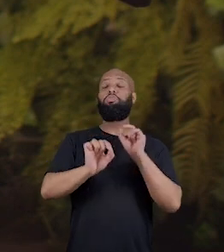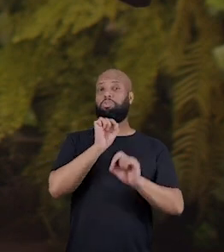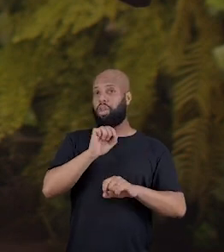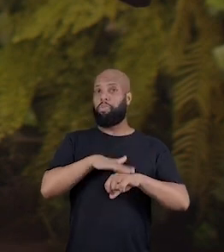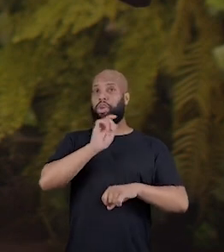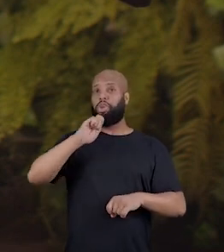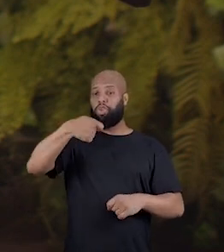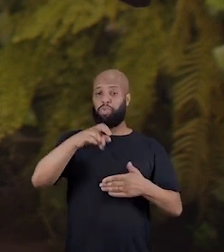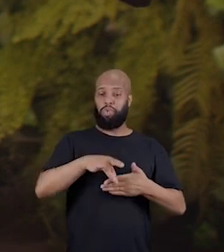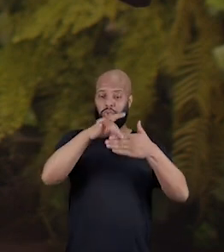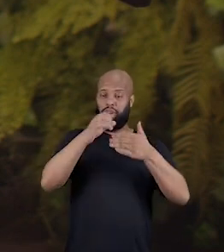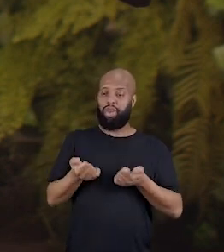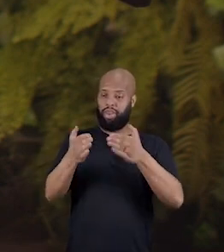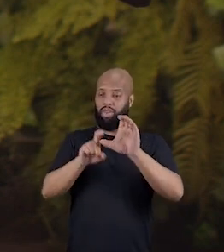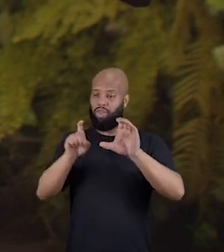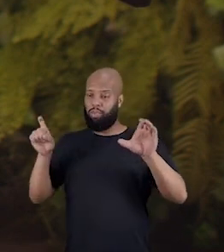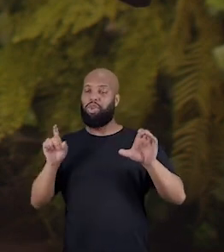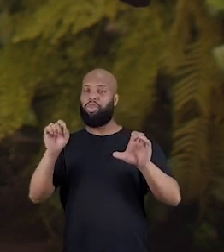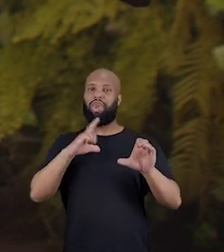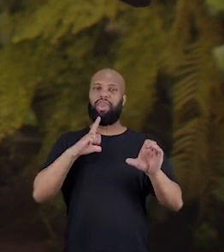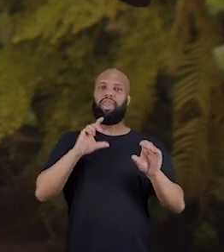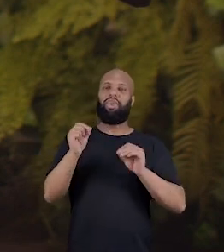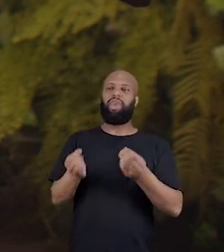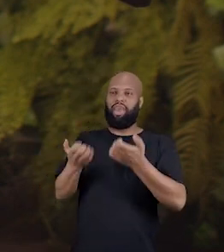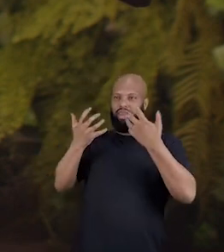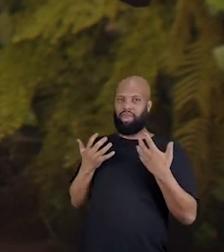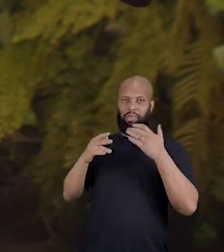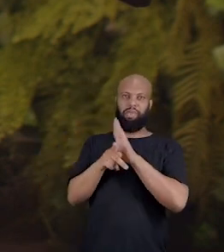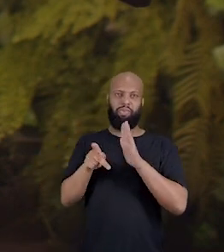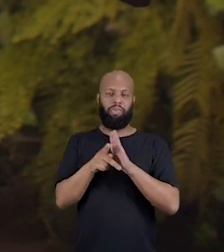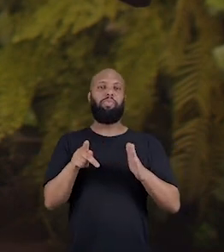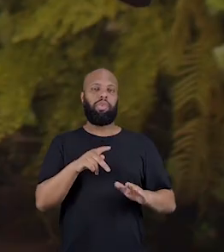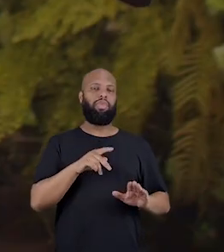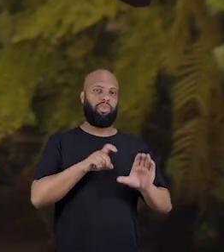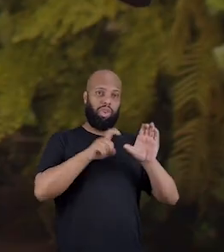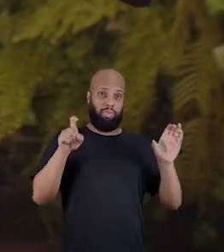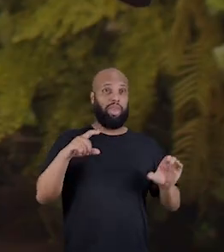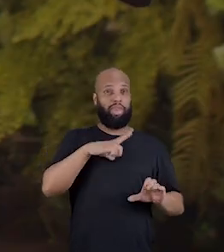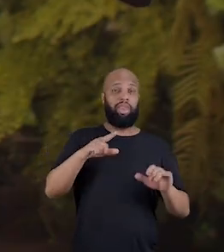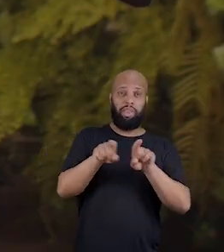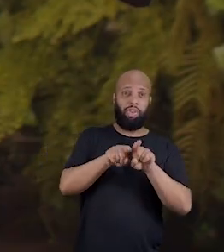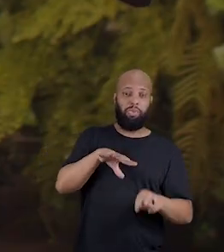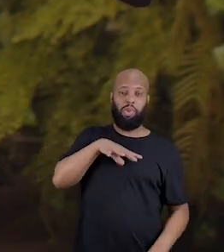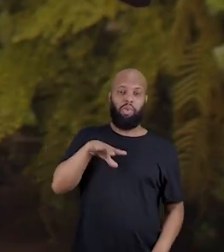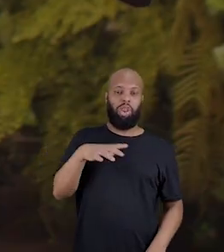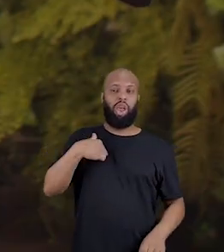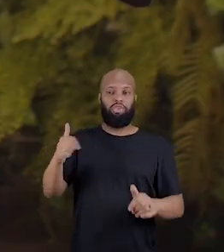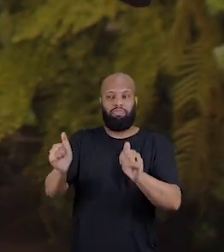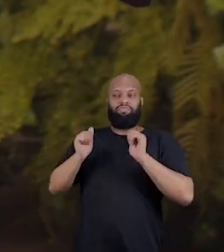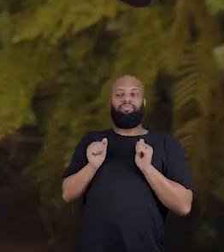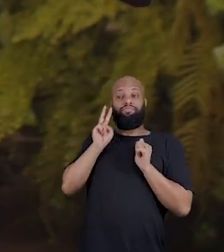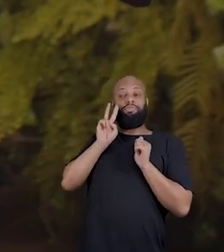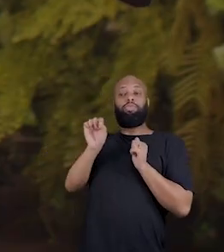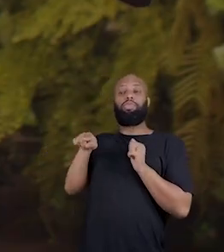mais sobre o líder que está dando autonomia, do que de quem está recebendo, porque tem uma coragem aí também de tirar a mão,